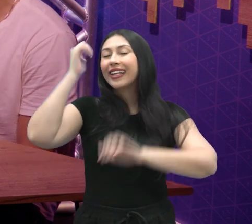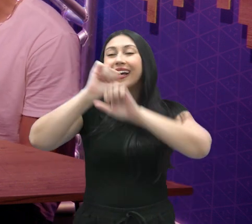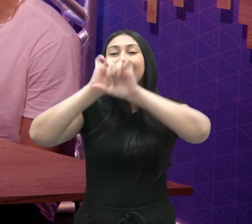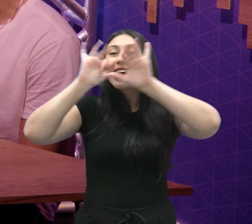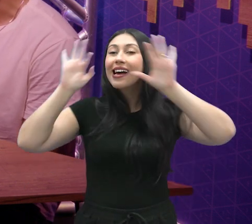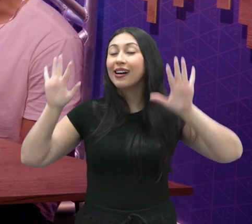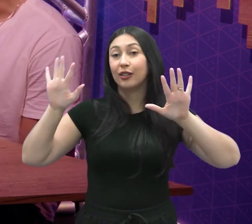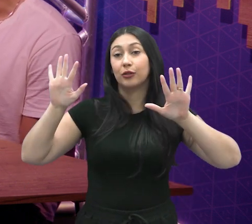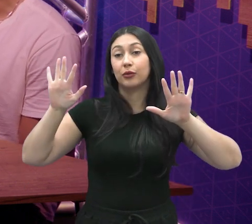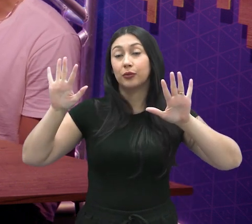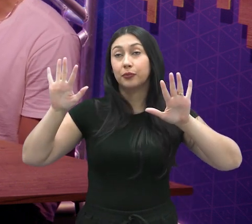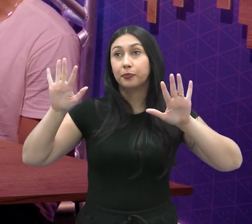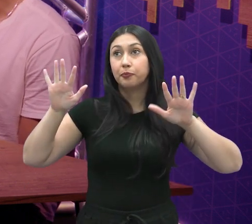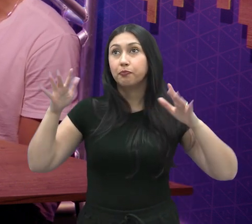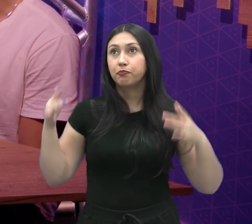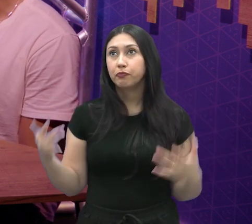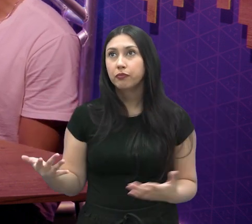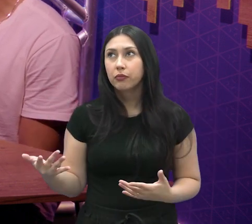ficar claro também,